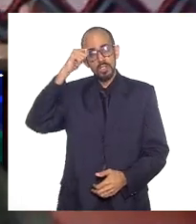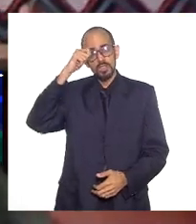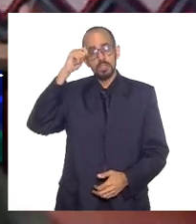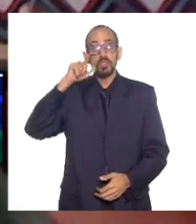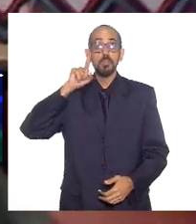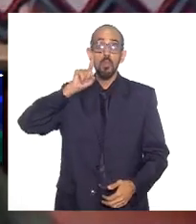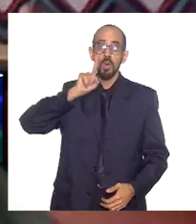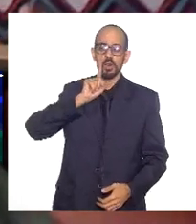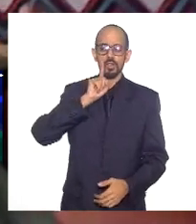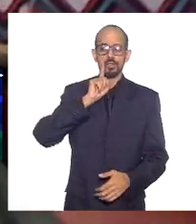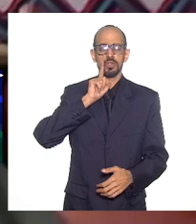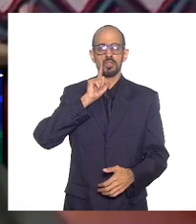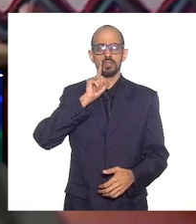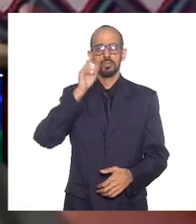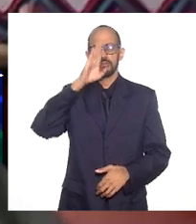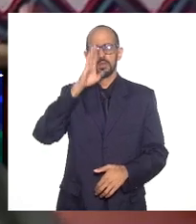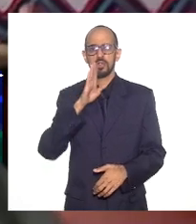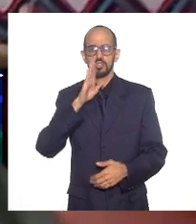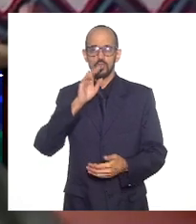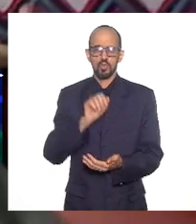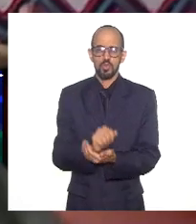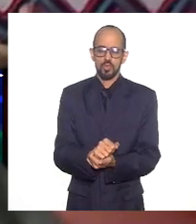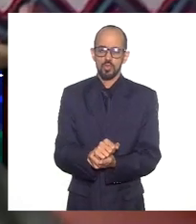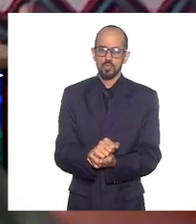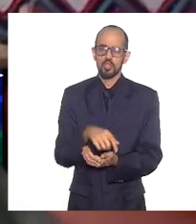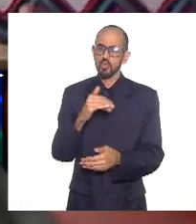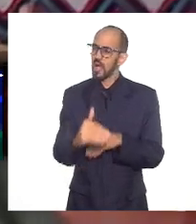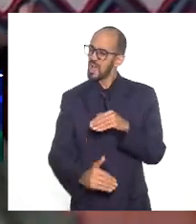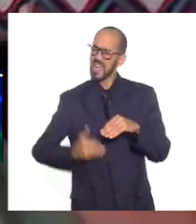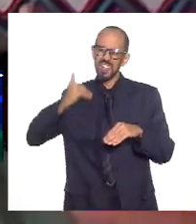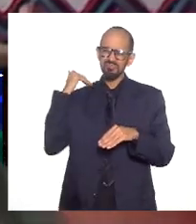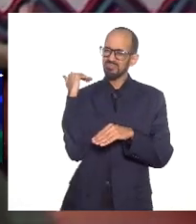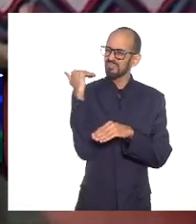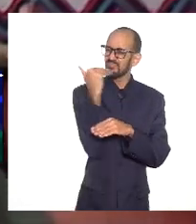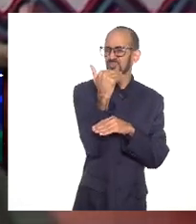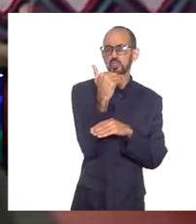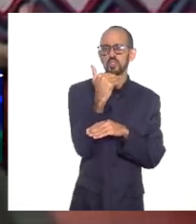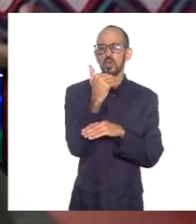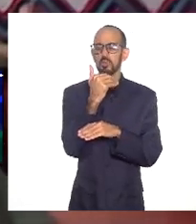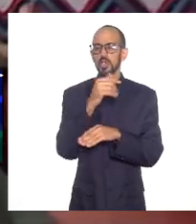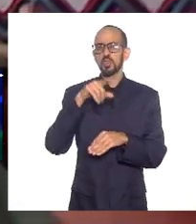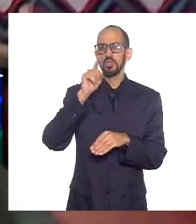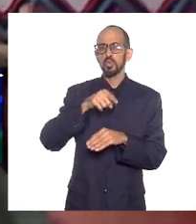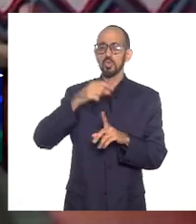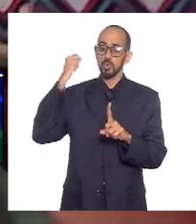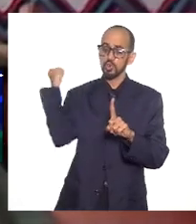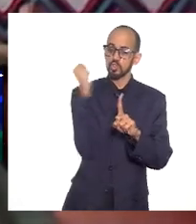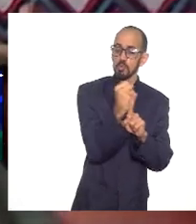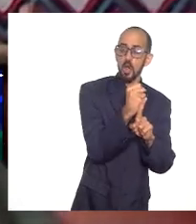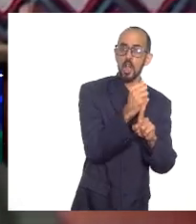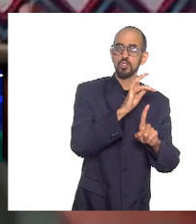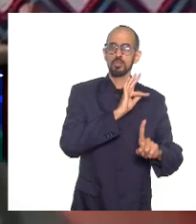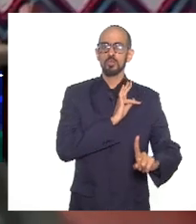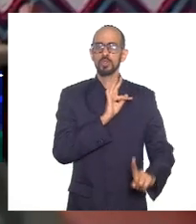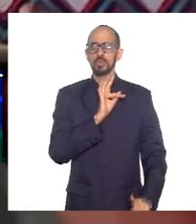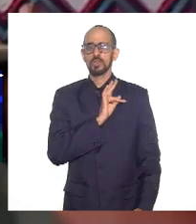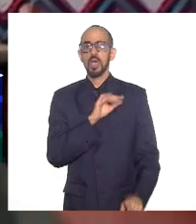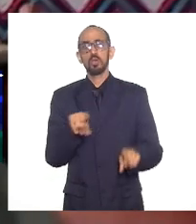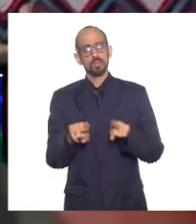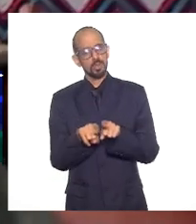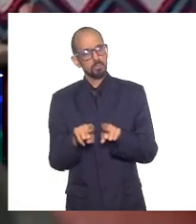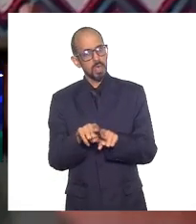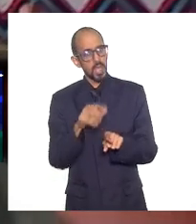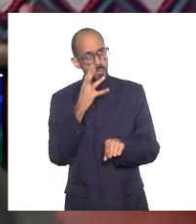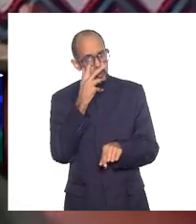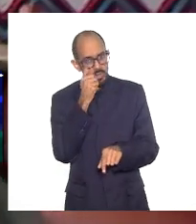e pardas. E isso decorre majoritariamente de violência letal policial. Isso é bom, é bonito